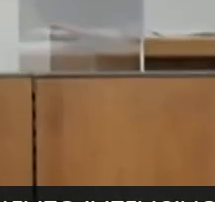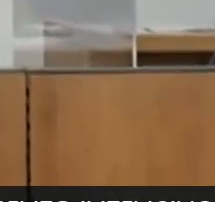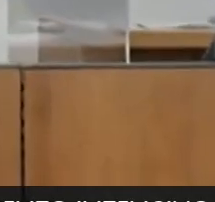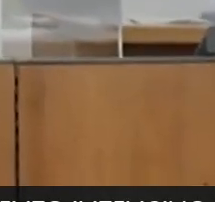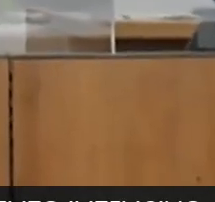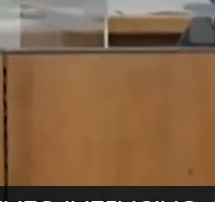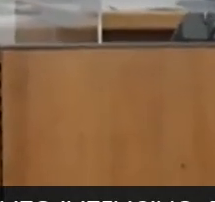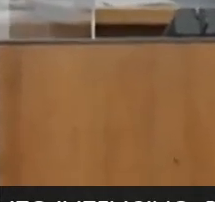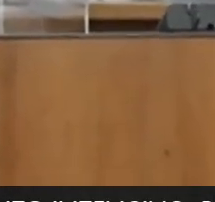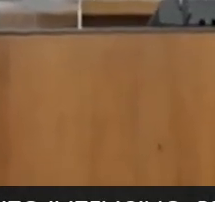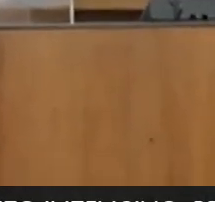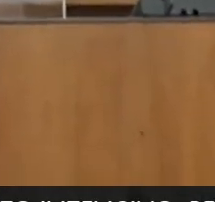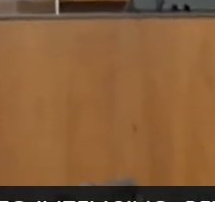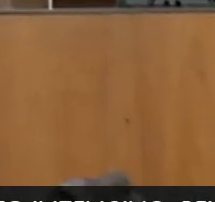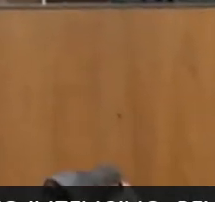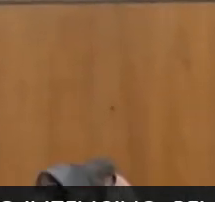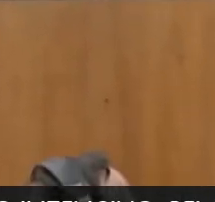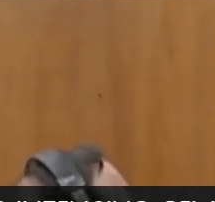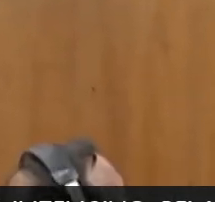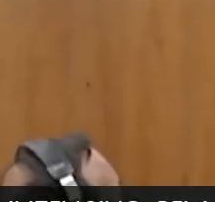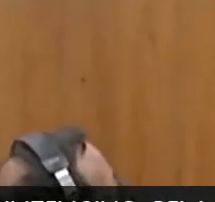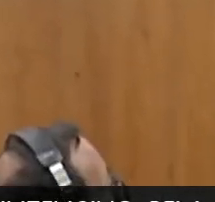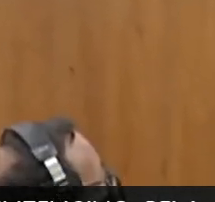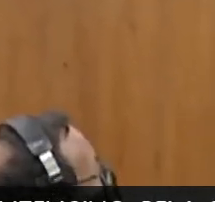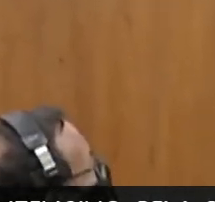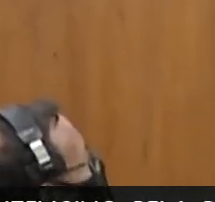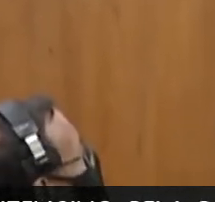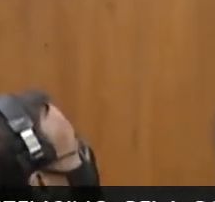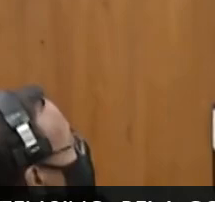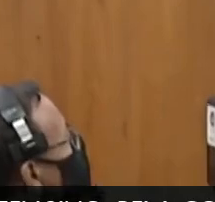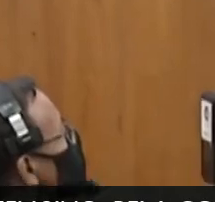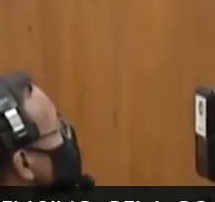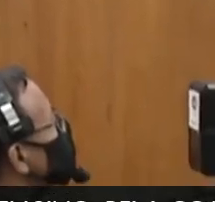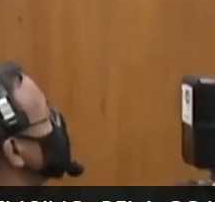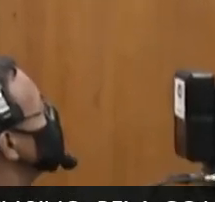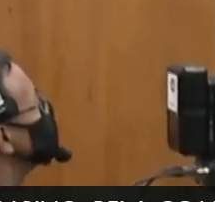Acho que ninguém quer ir embora, não. Tá bom, né, Odinho?